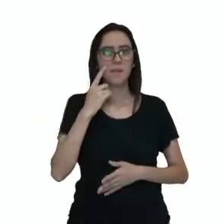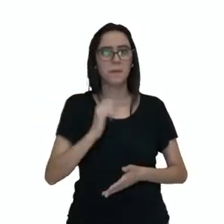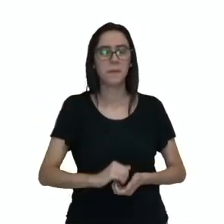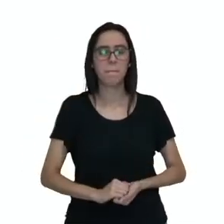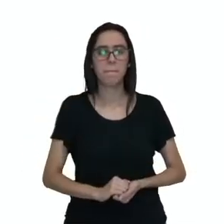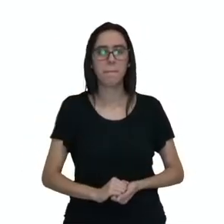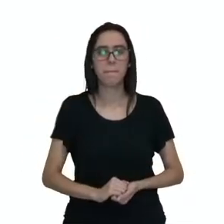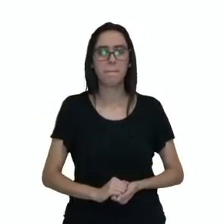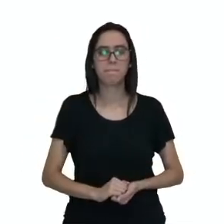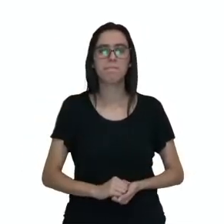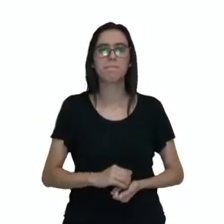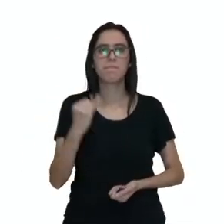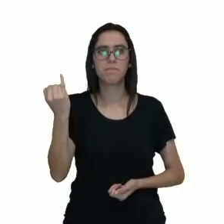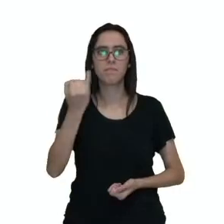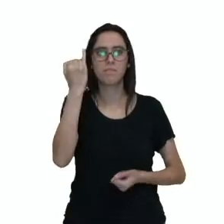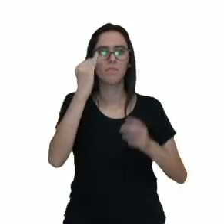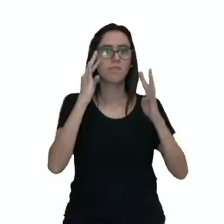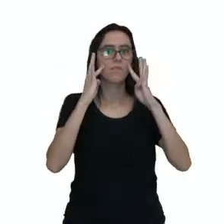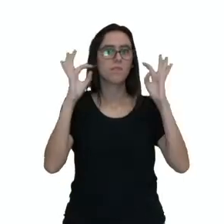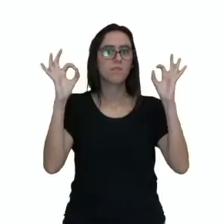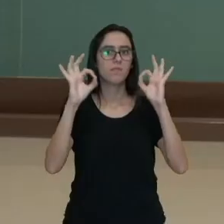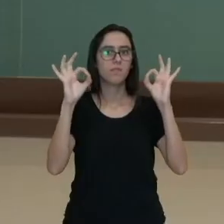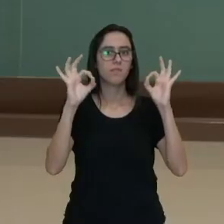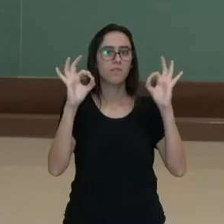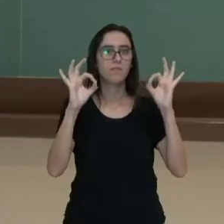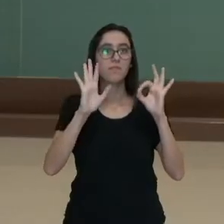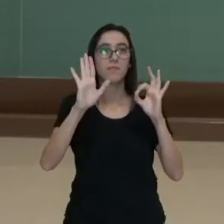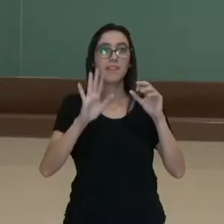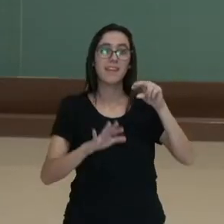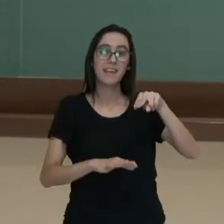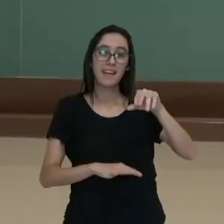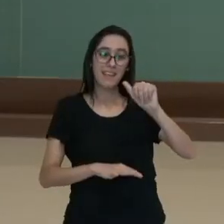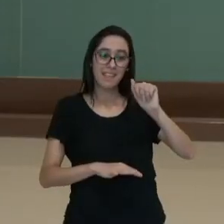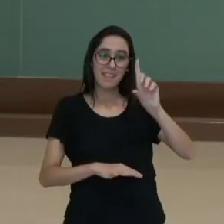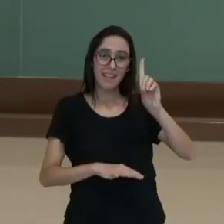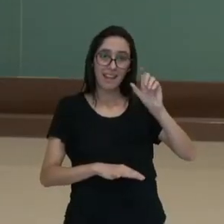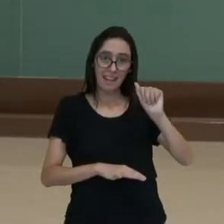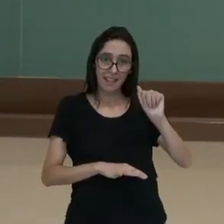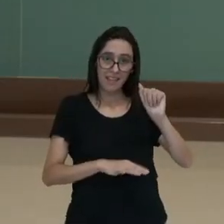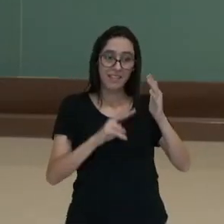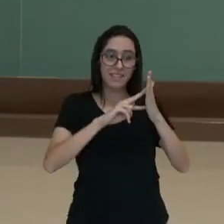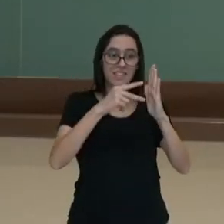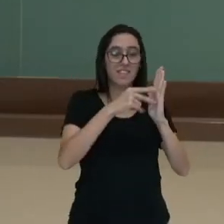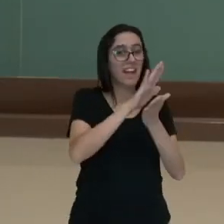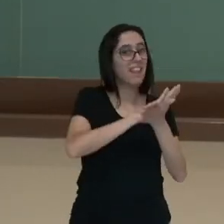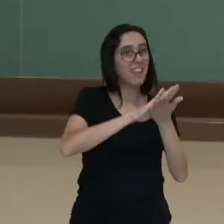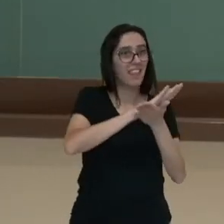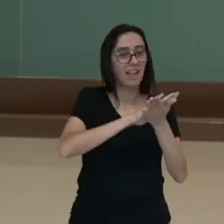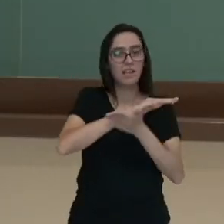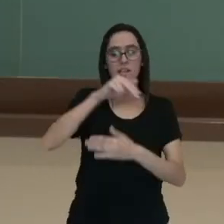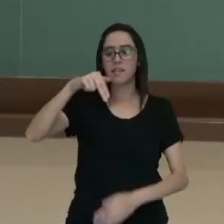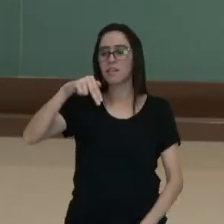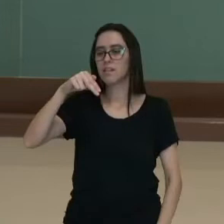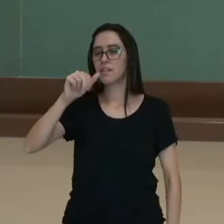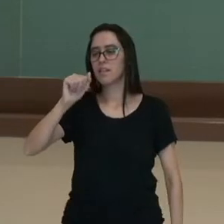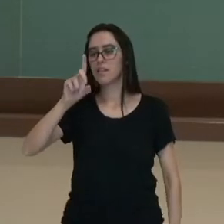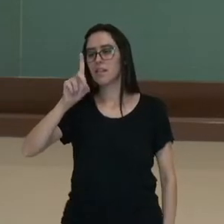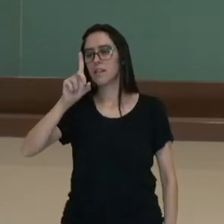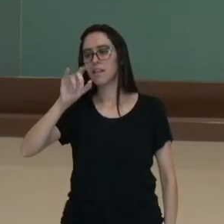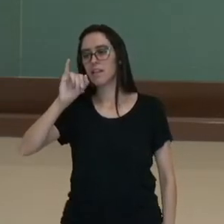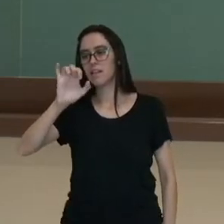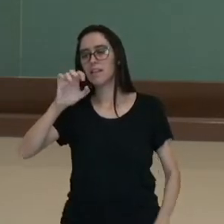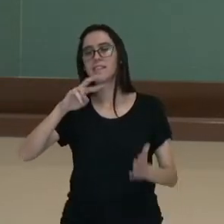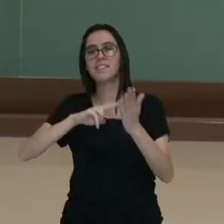gente, atentamente ao nada e nadie. Não são palavras sinônimas, tá? Nada é nada e nadie